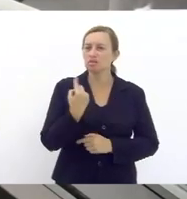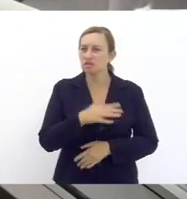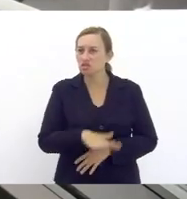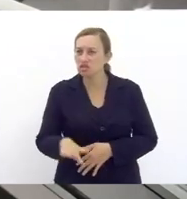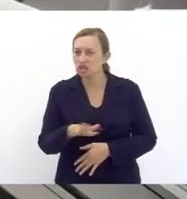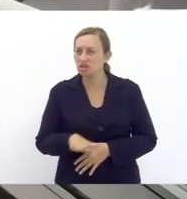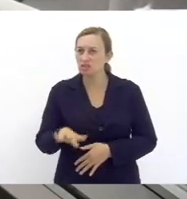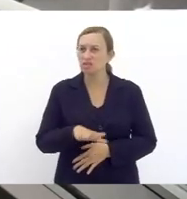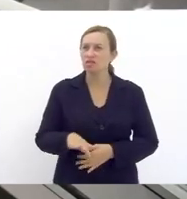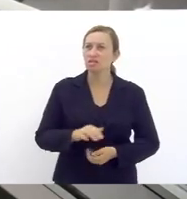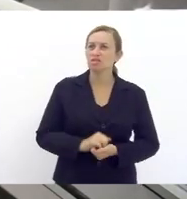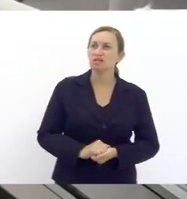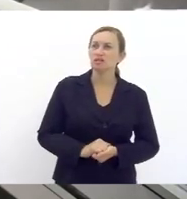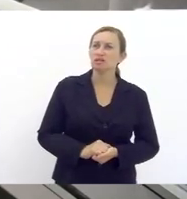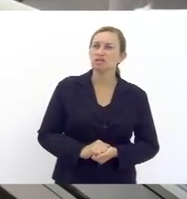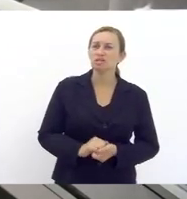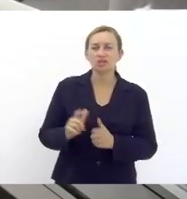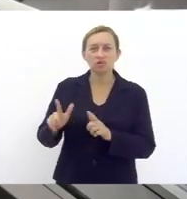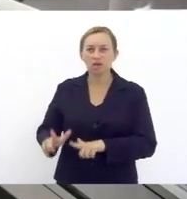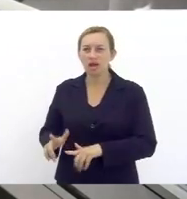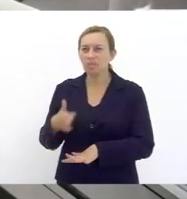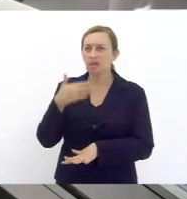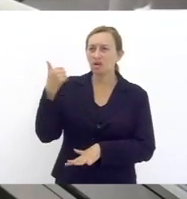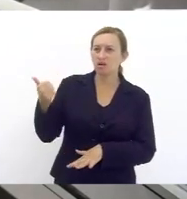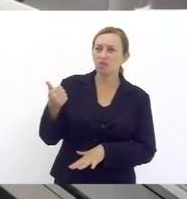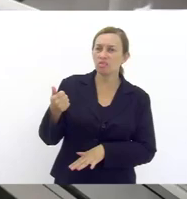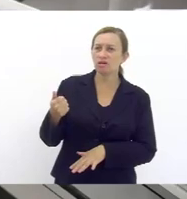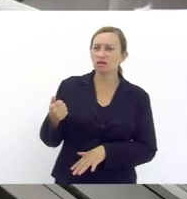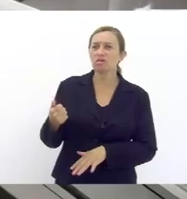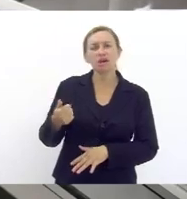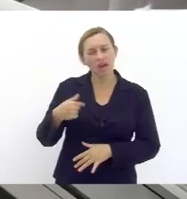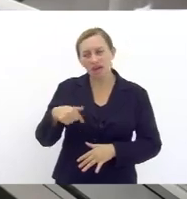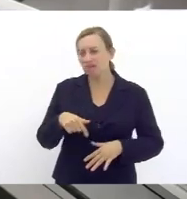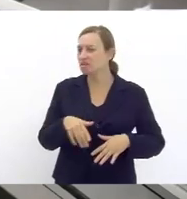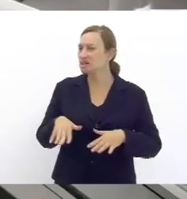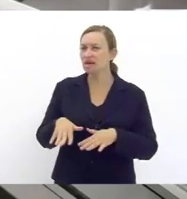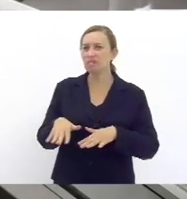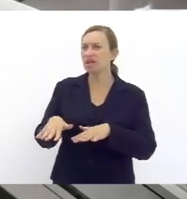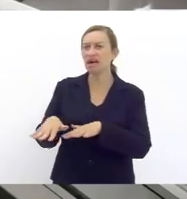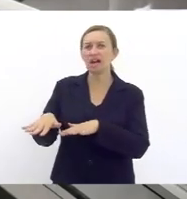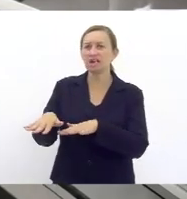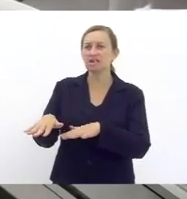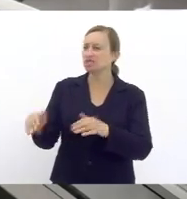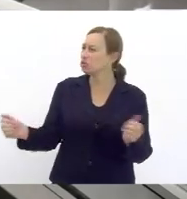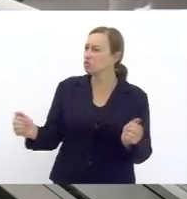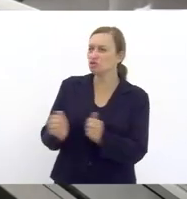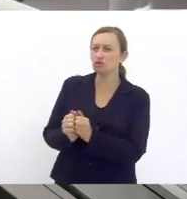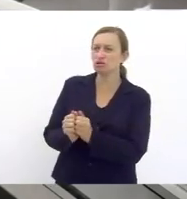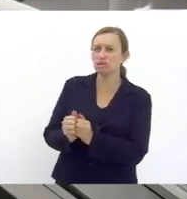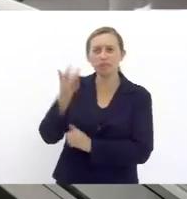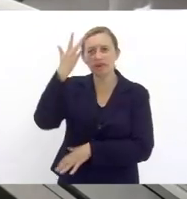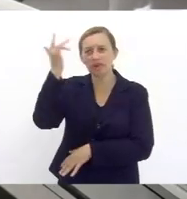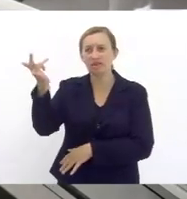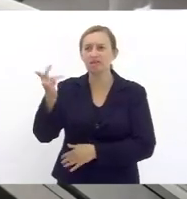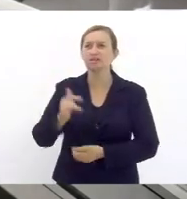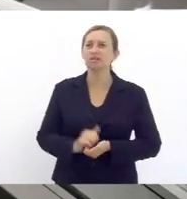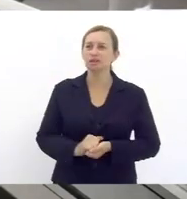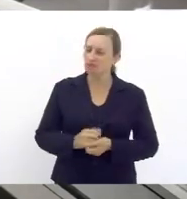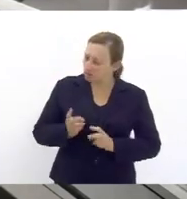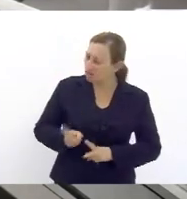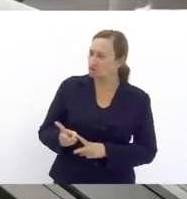e tá no ambiente melhor eu acho que é por aí a nossa caminhada e tamo junto amanhã a gente